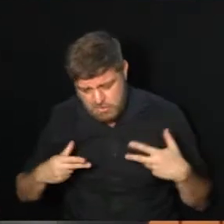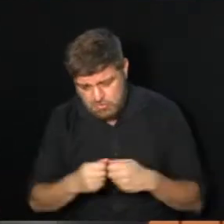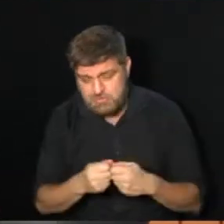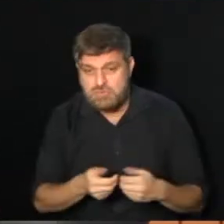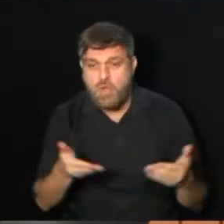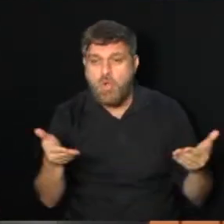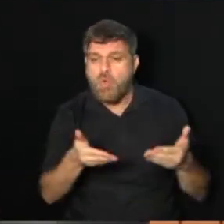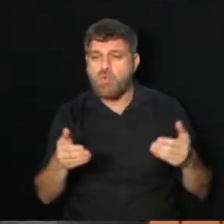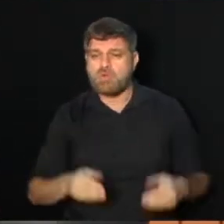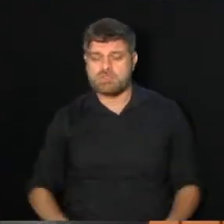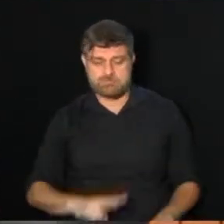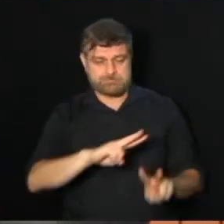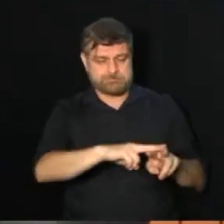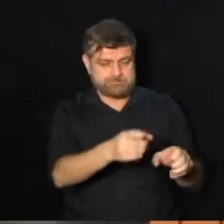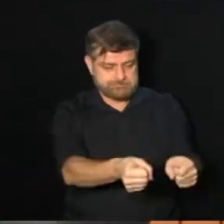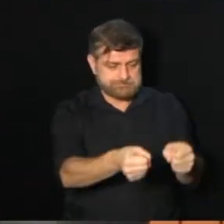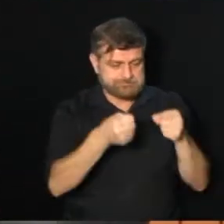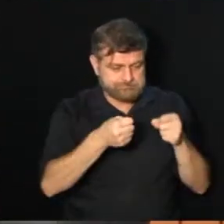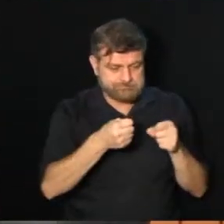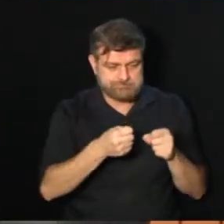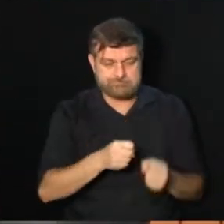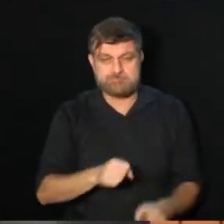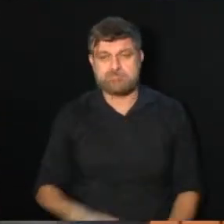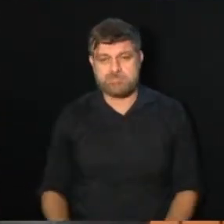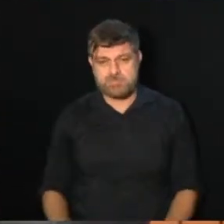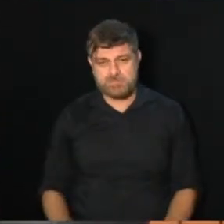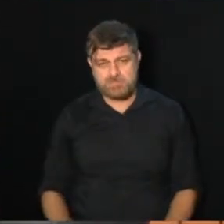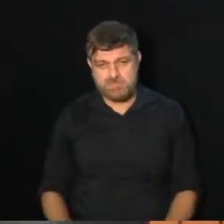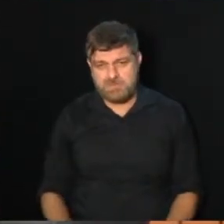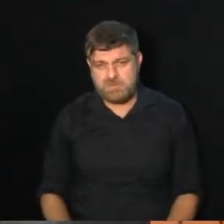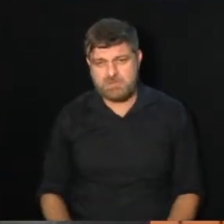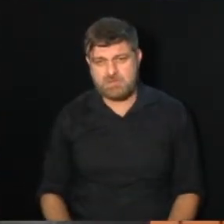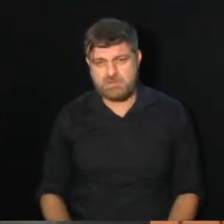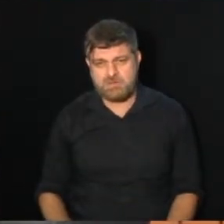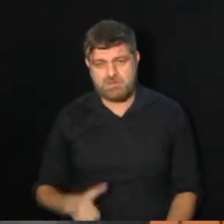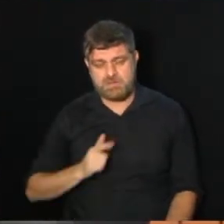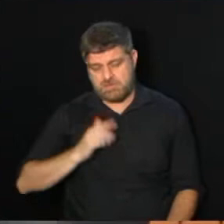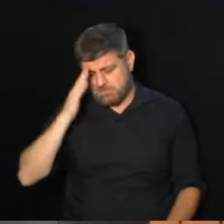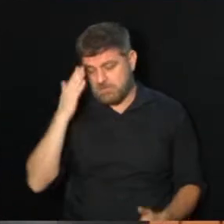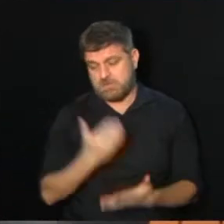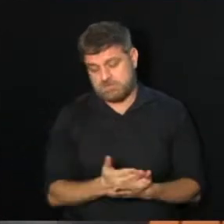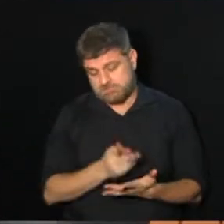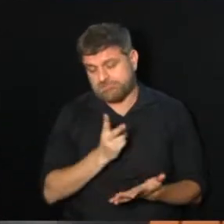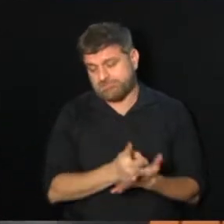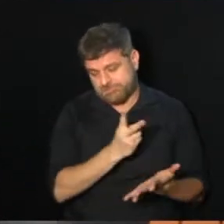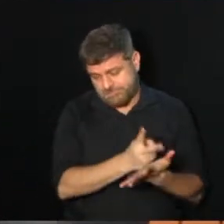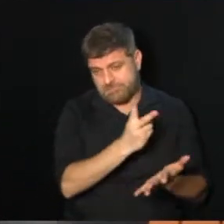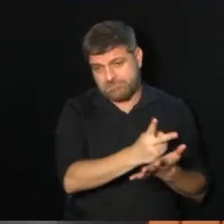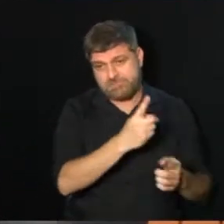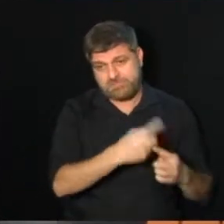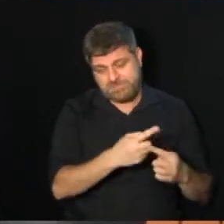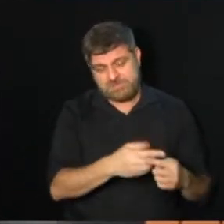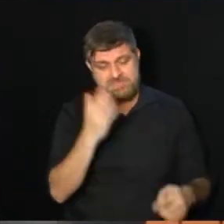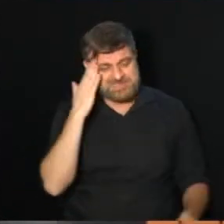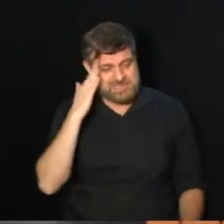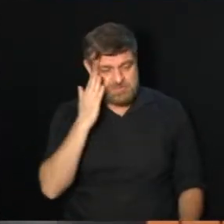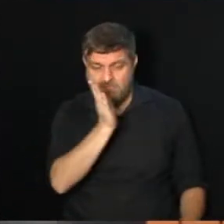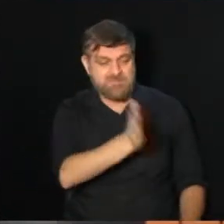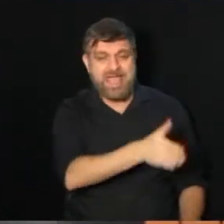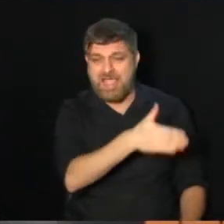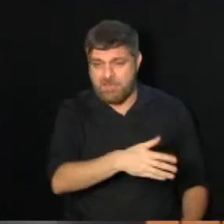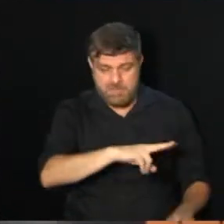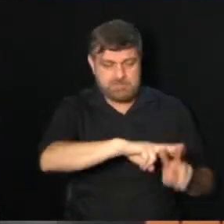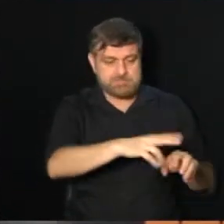atual retributivo, que ele provavelmente não será extinto e tem que existir também por razões óbvias,